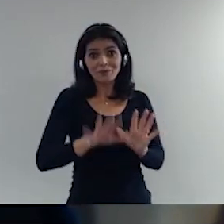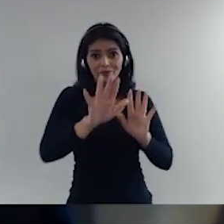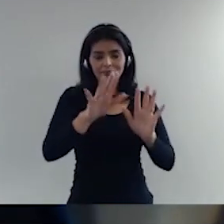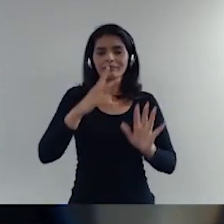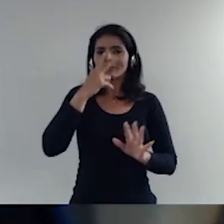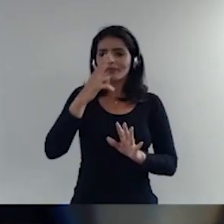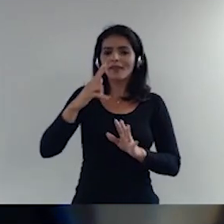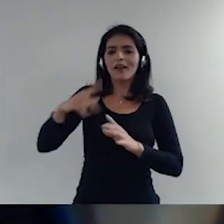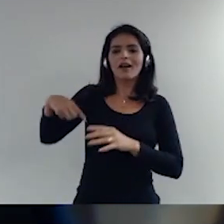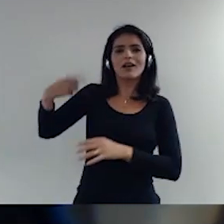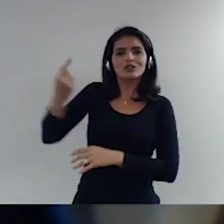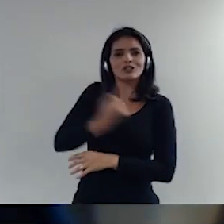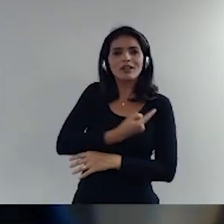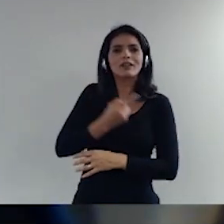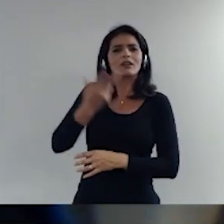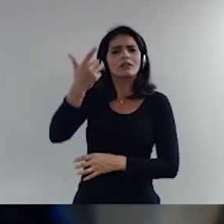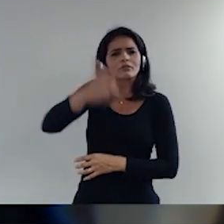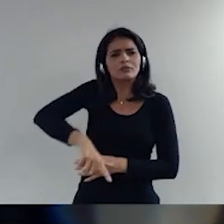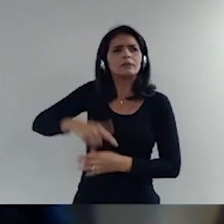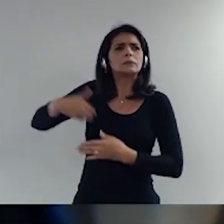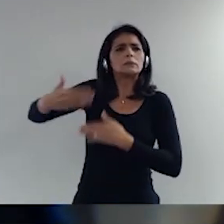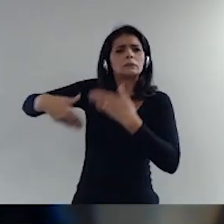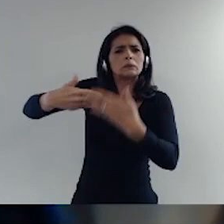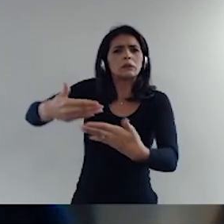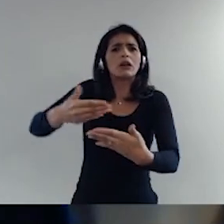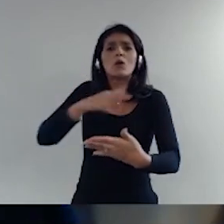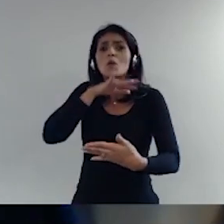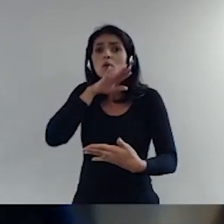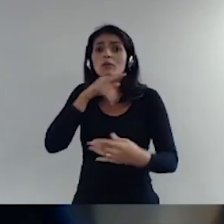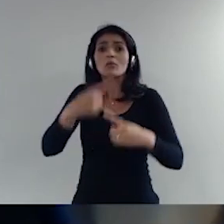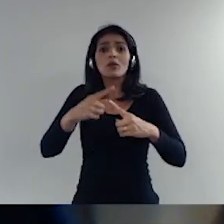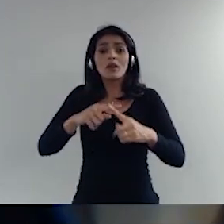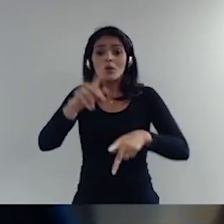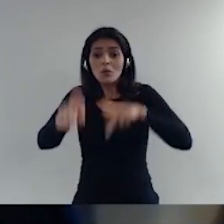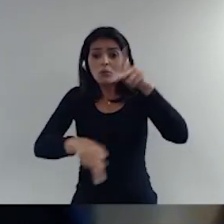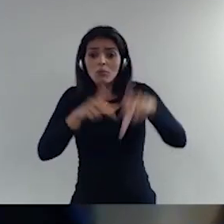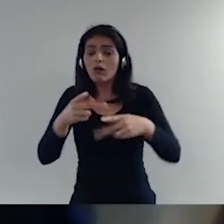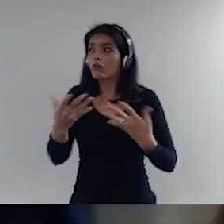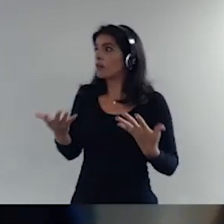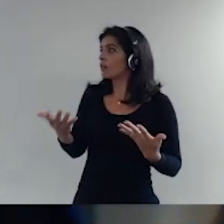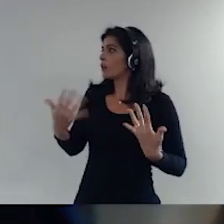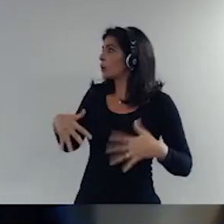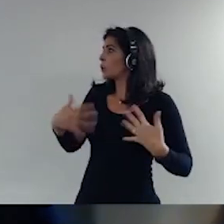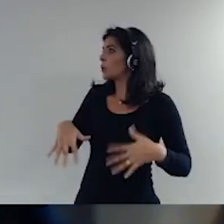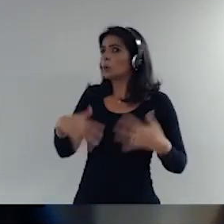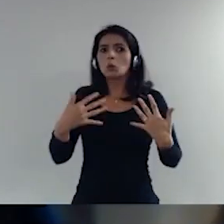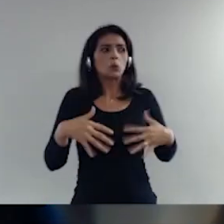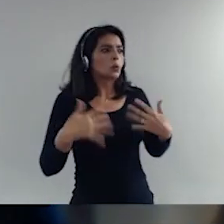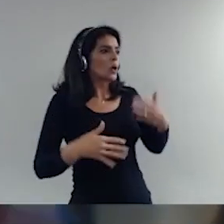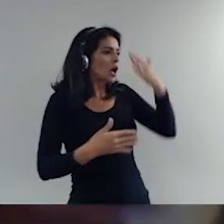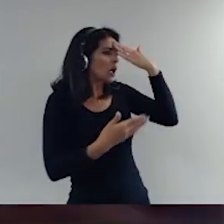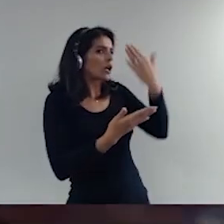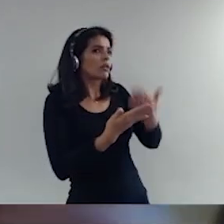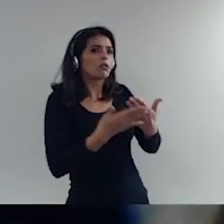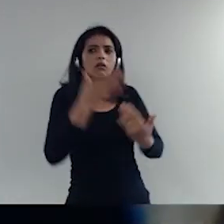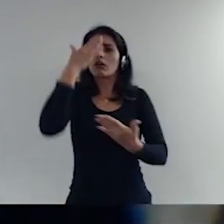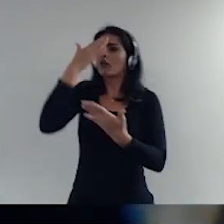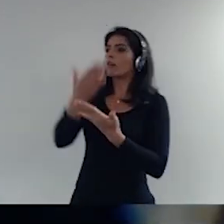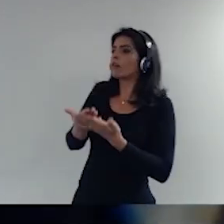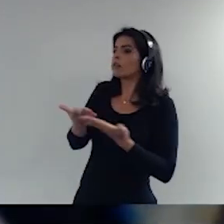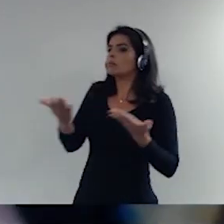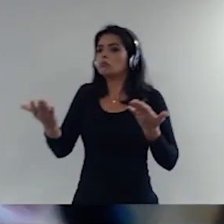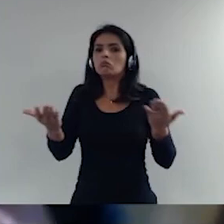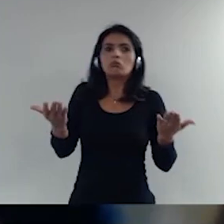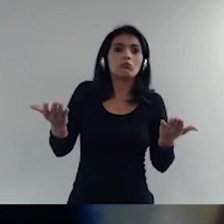tão vicioso, onde o cidadão fica sem saber em quem acreditar. E o que é pior,